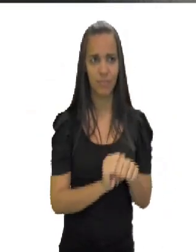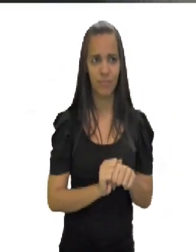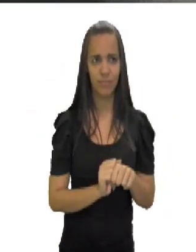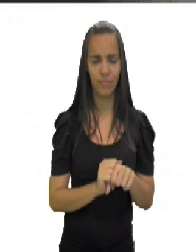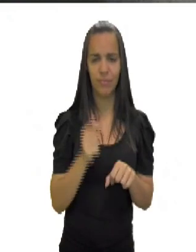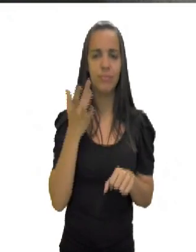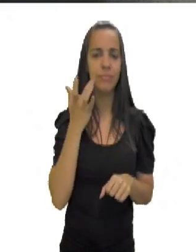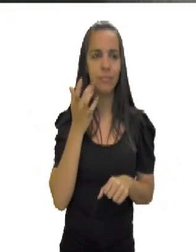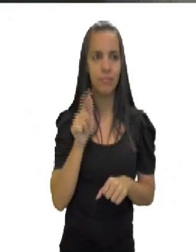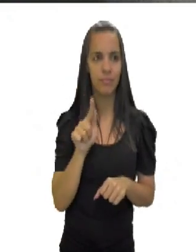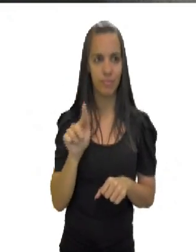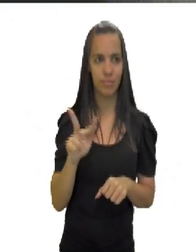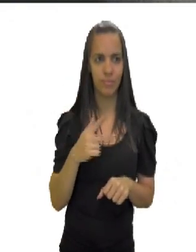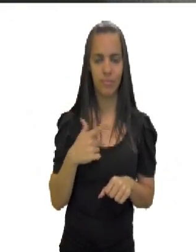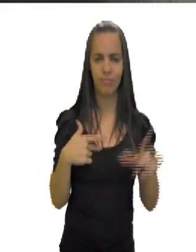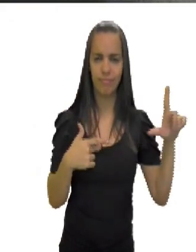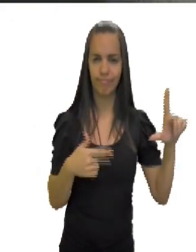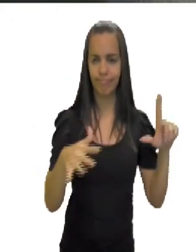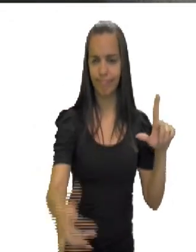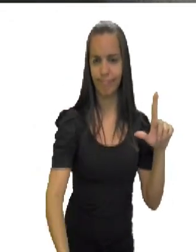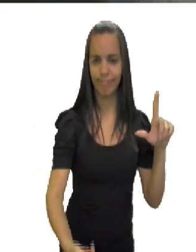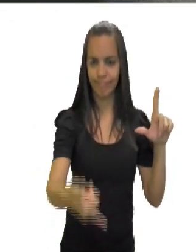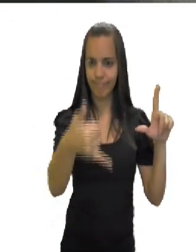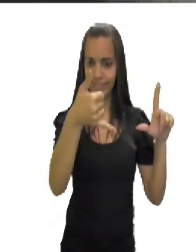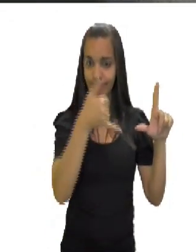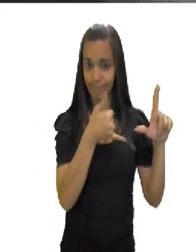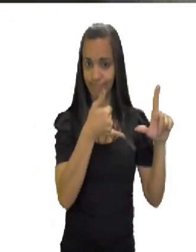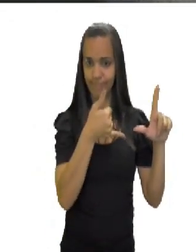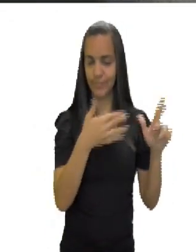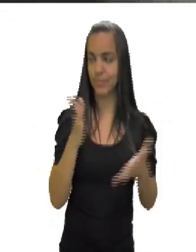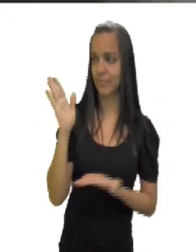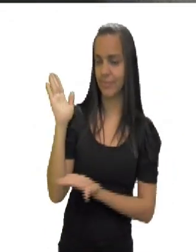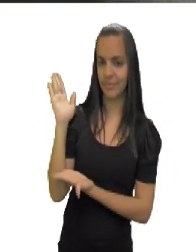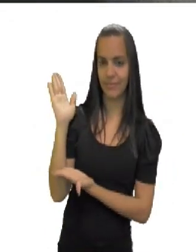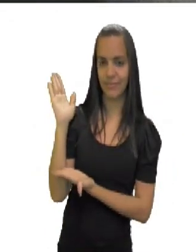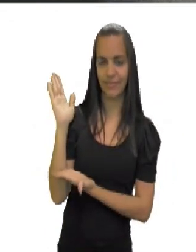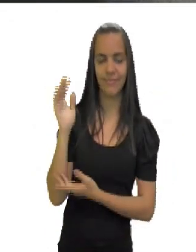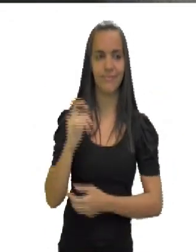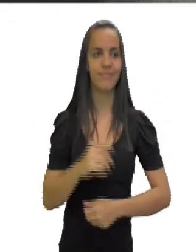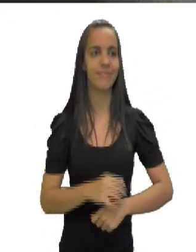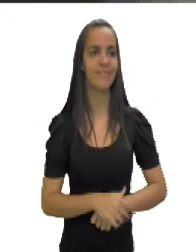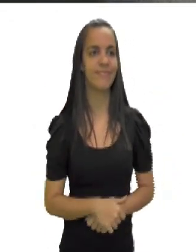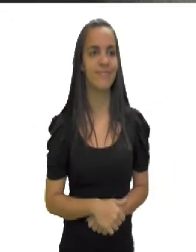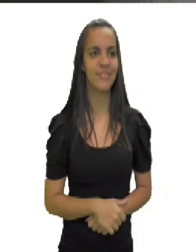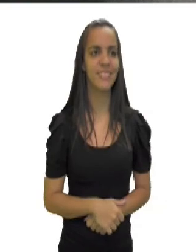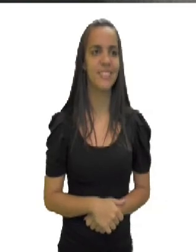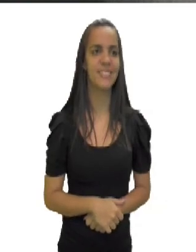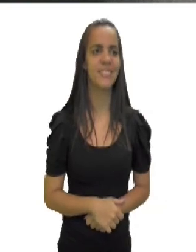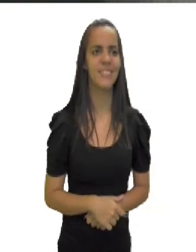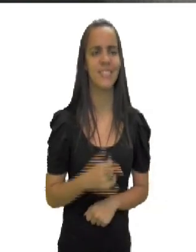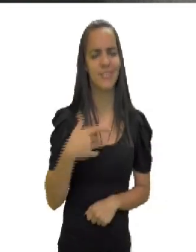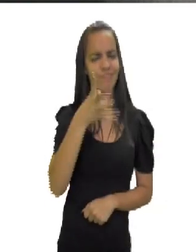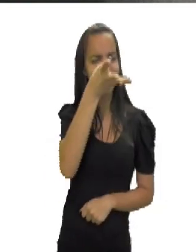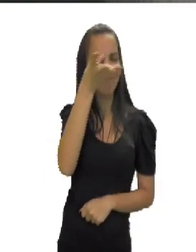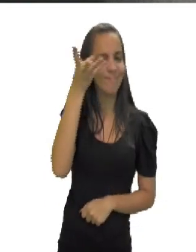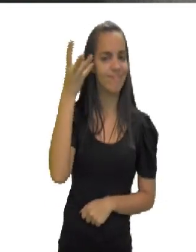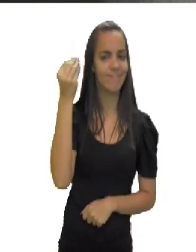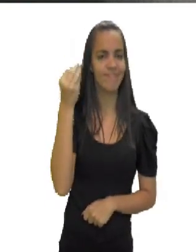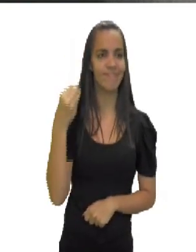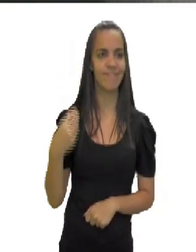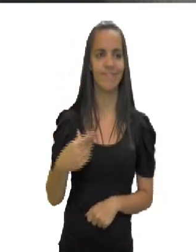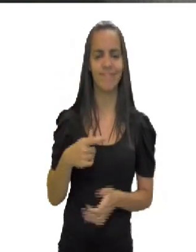SMED GV, basta apontar a câmera do seu celular na imagem que aparece no canto da tela. E não esqueça